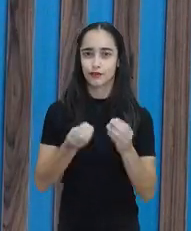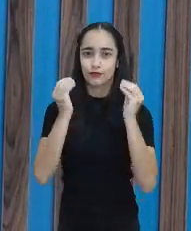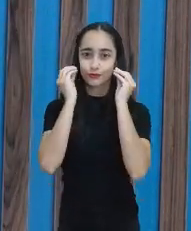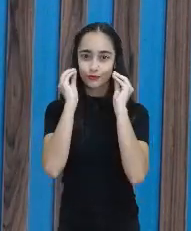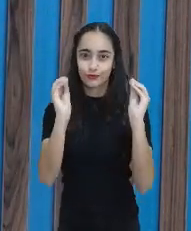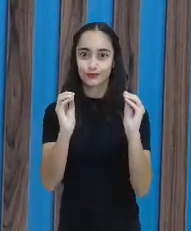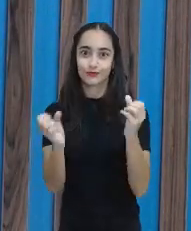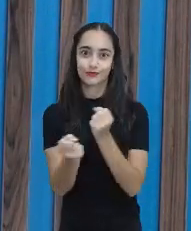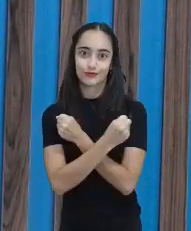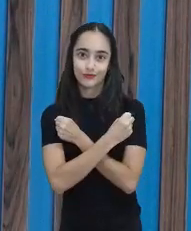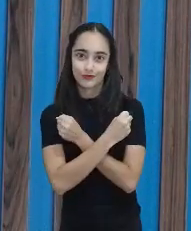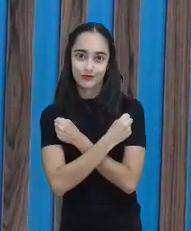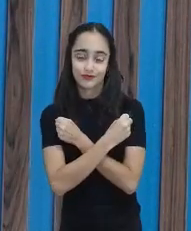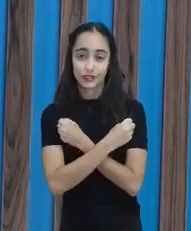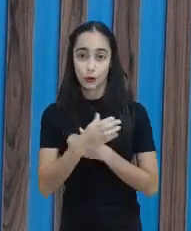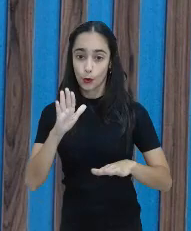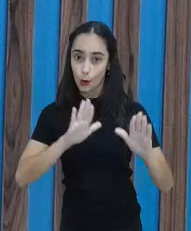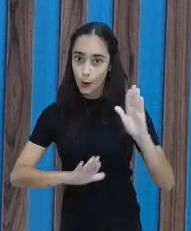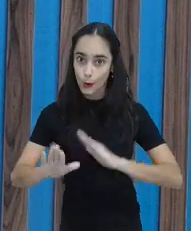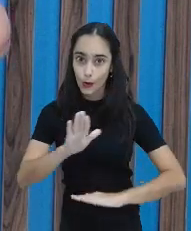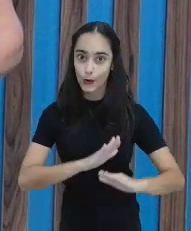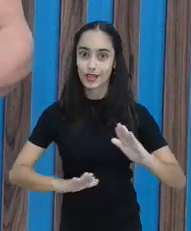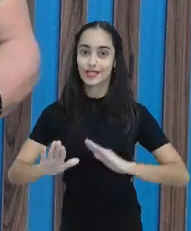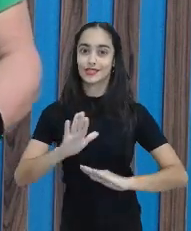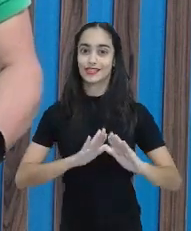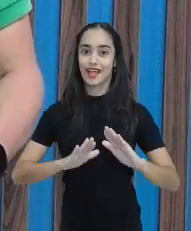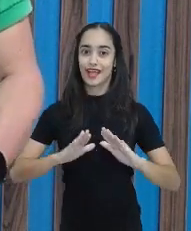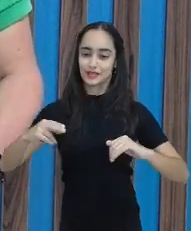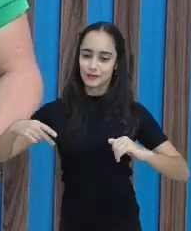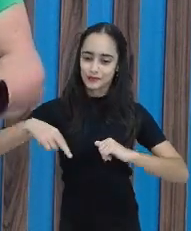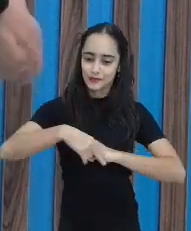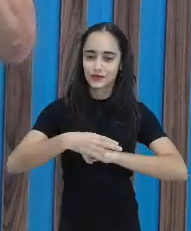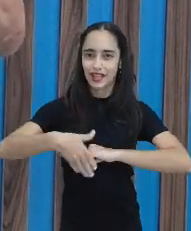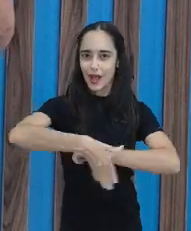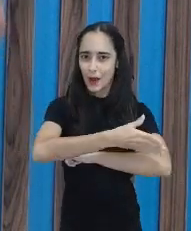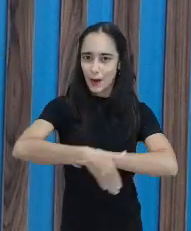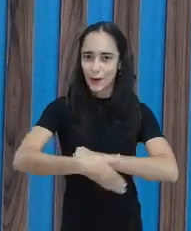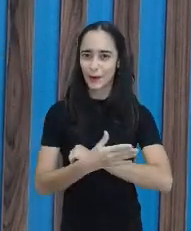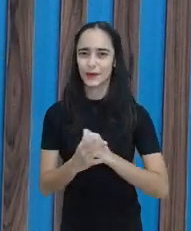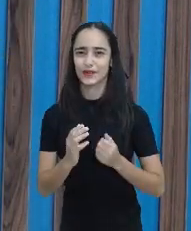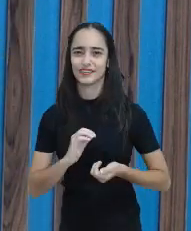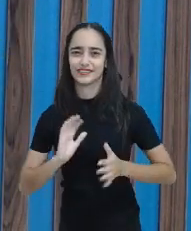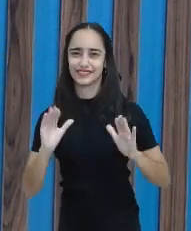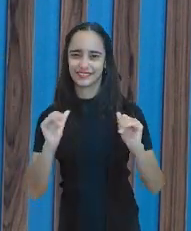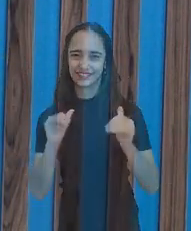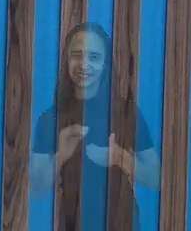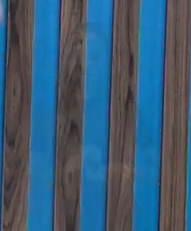tenhamos cuidado quando atravessarmos a rua sempre na faixa do pedestre. Tchau!